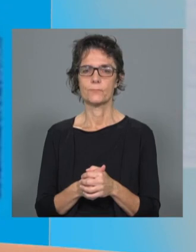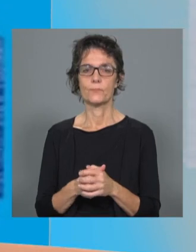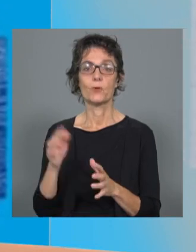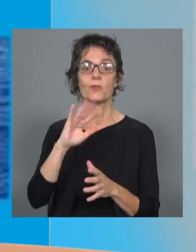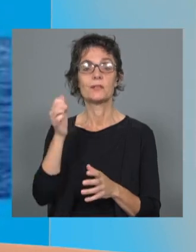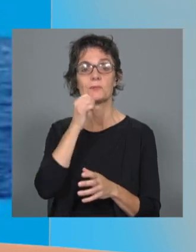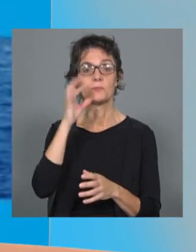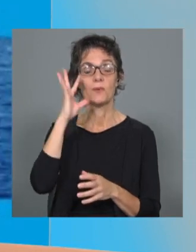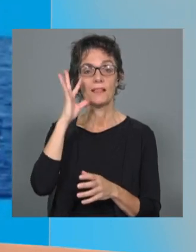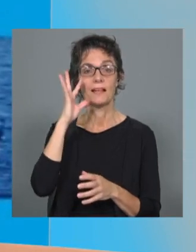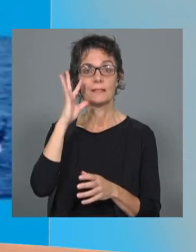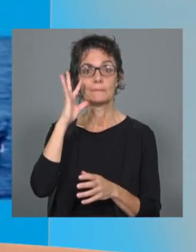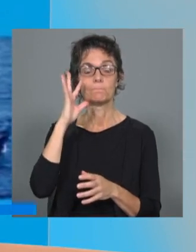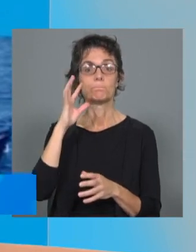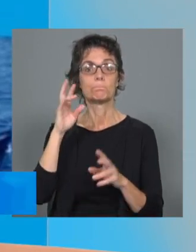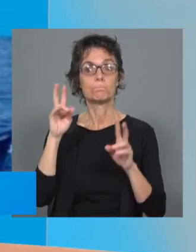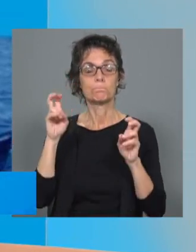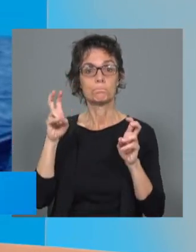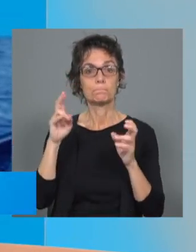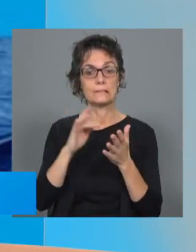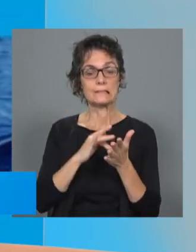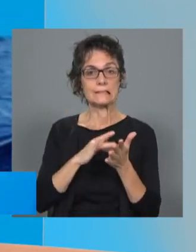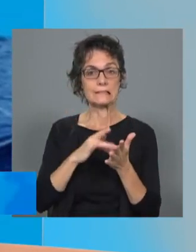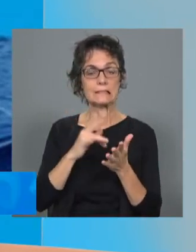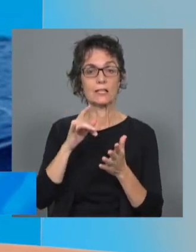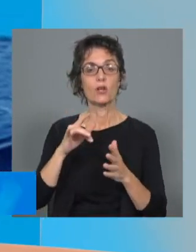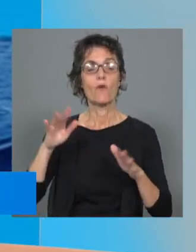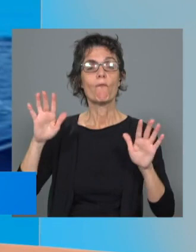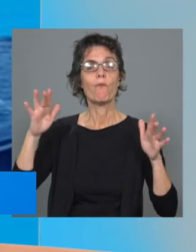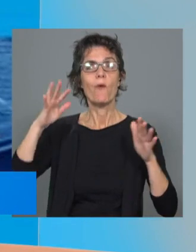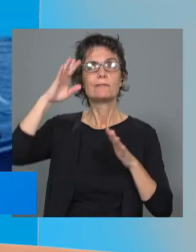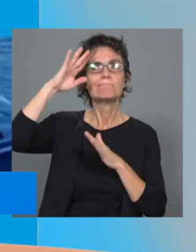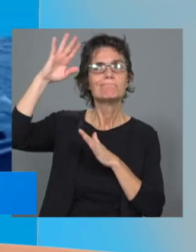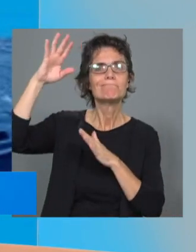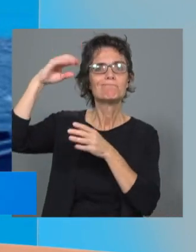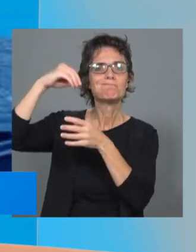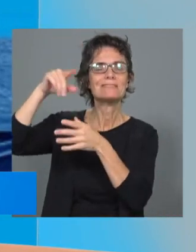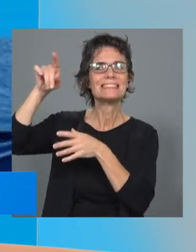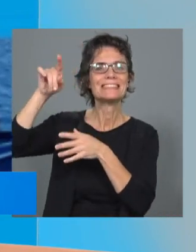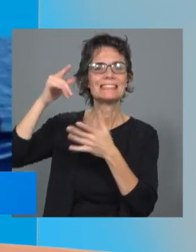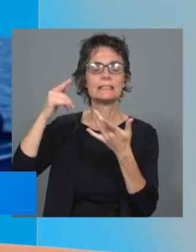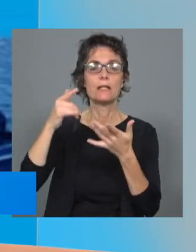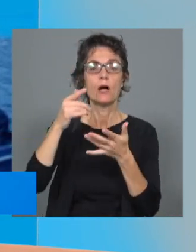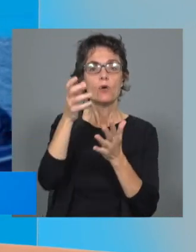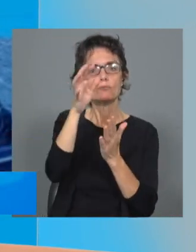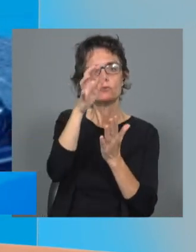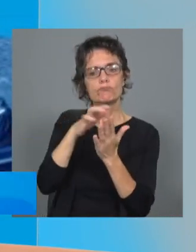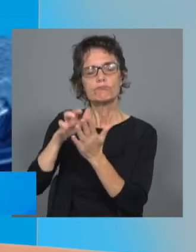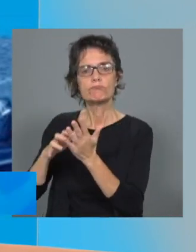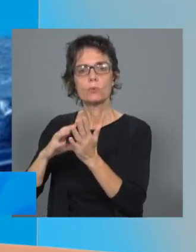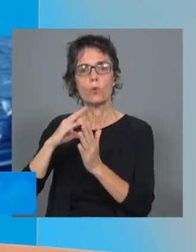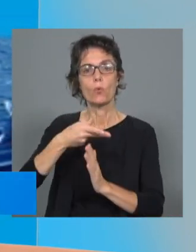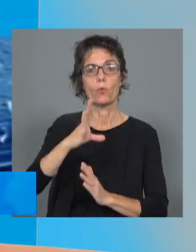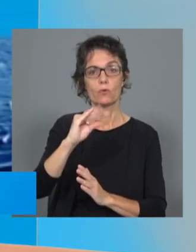Olá, muito boa tarde. Voar na Fantasia é um livro com 50 contos, da autoria dos psicólogos Margarida Cordo e Aires Gameiro,